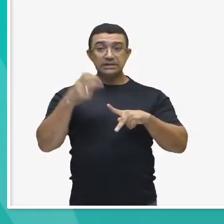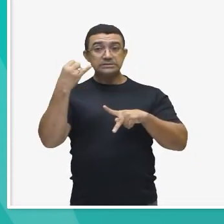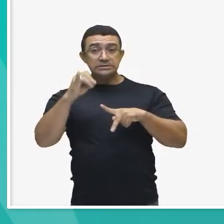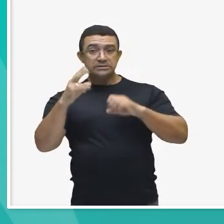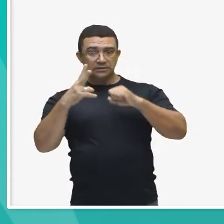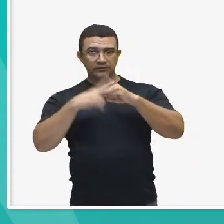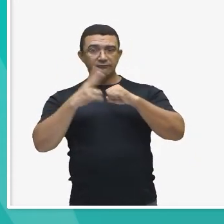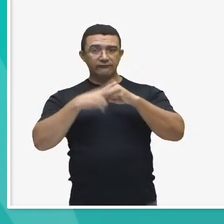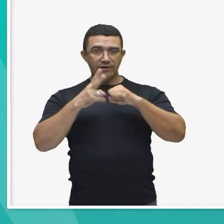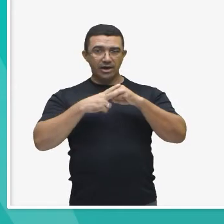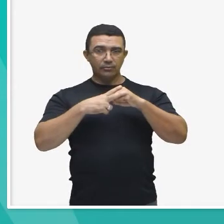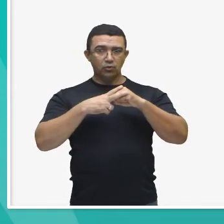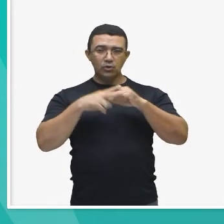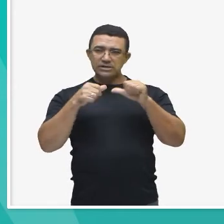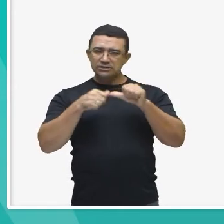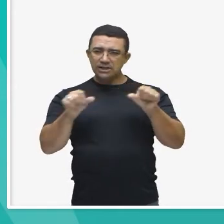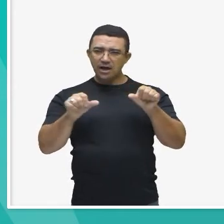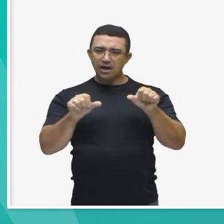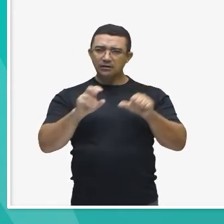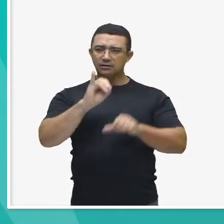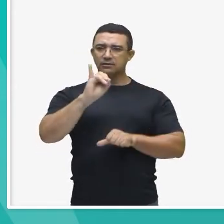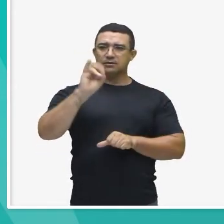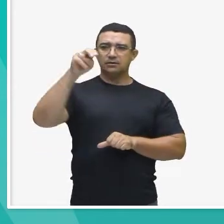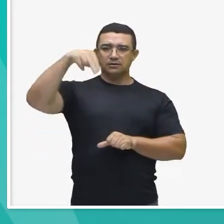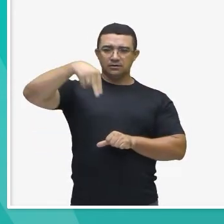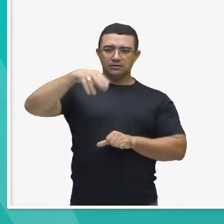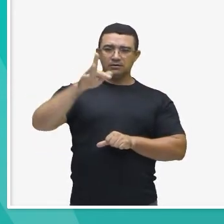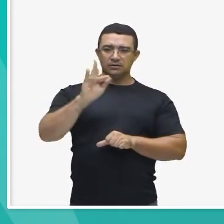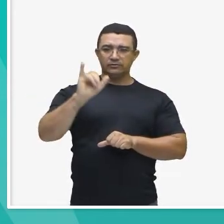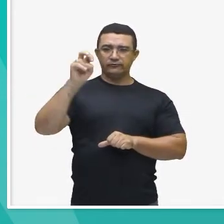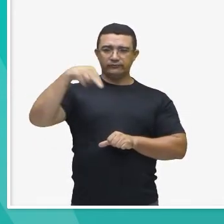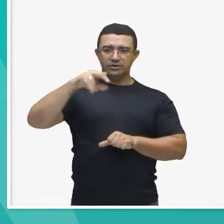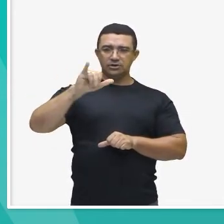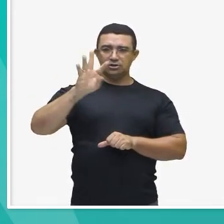estiver no infinitivo, ó, no